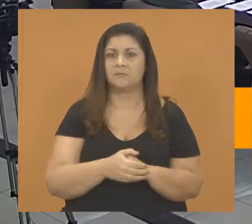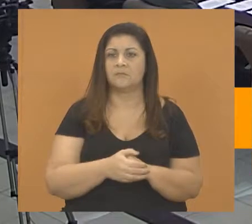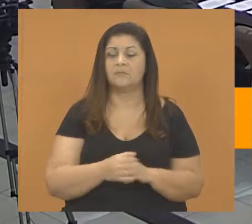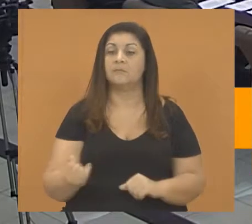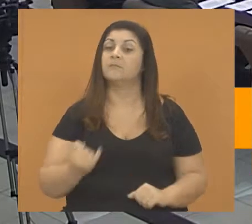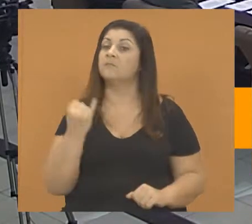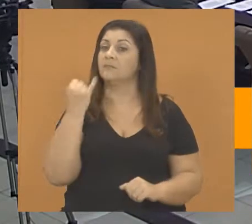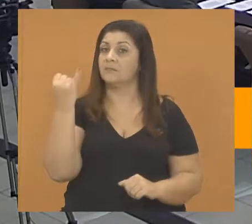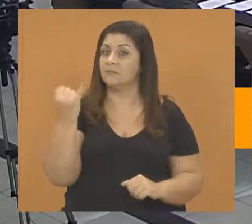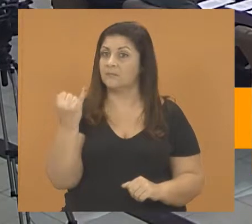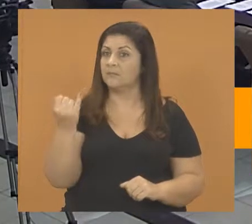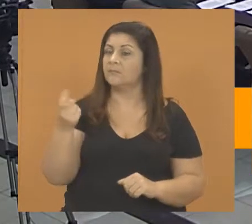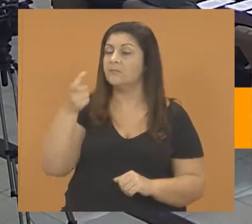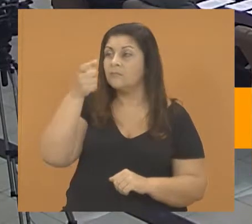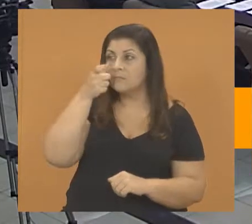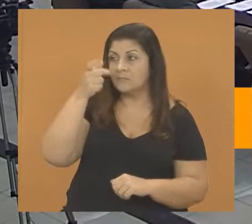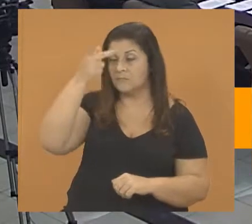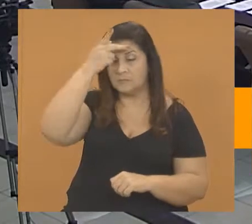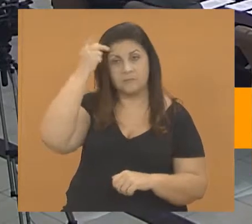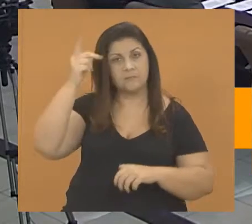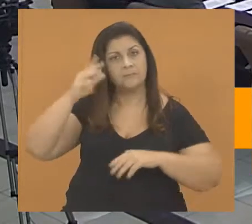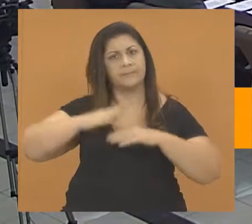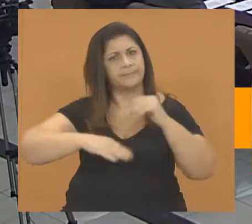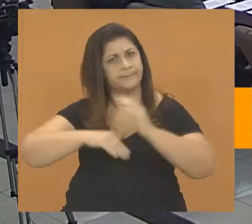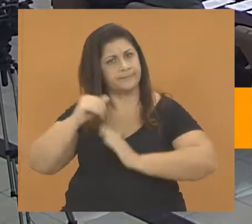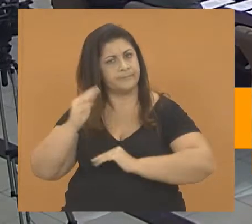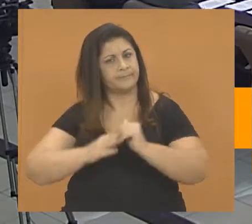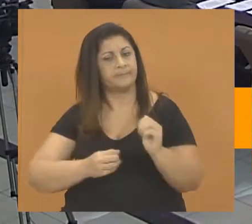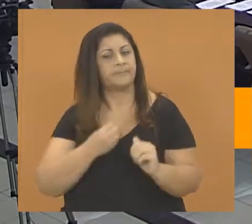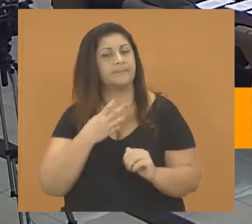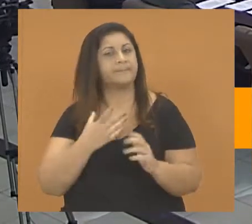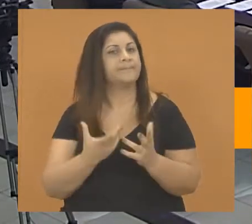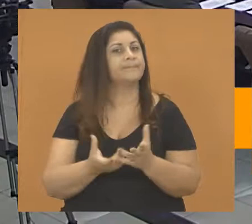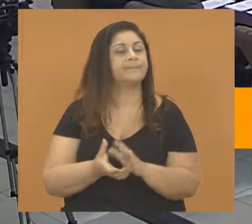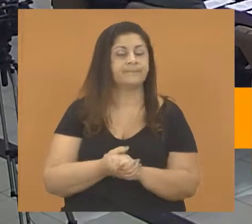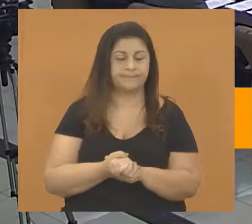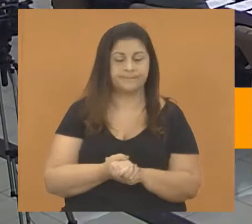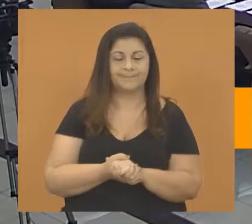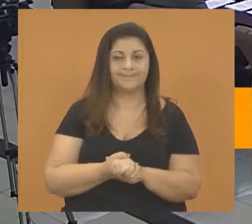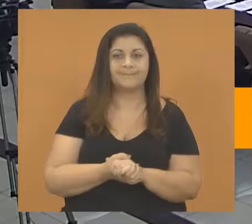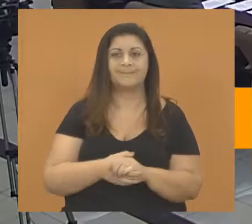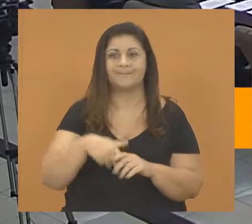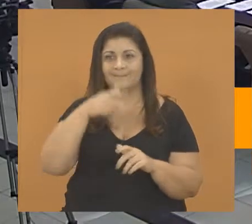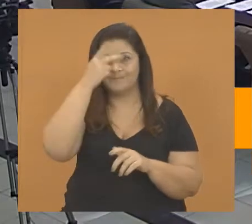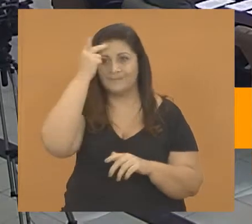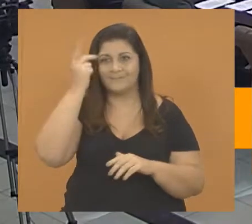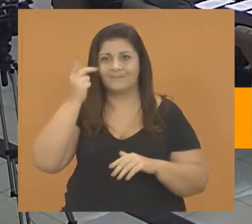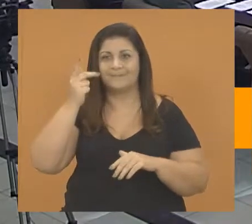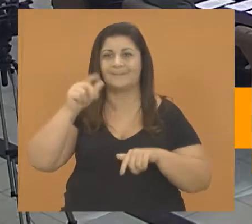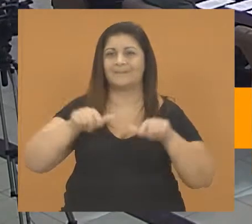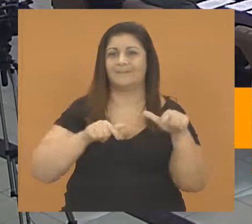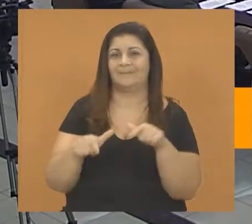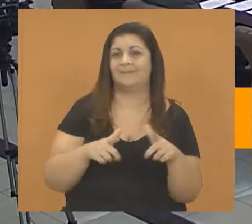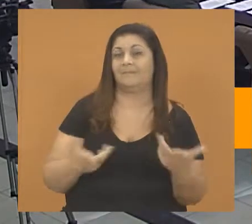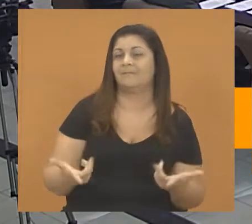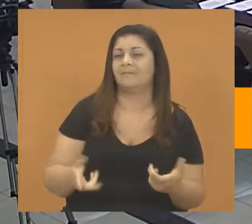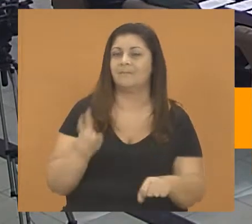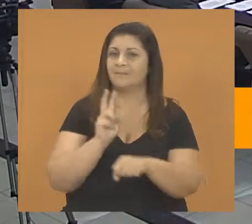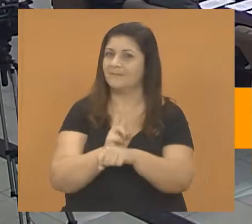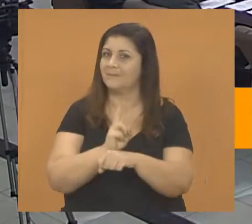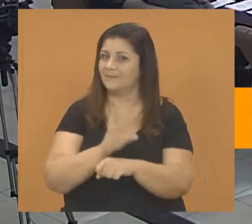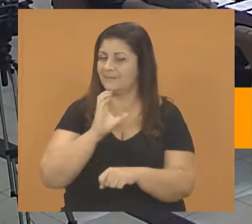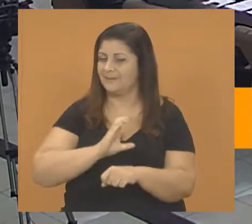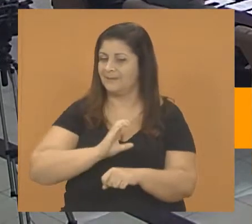do servidor público é que tendo em vista são os trabalhadores que trabalham aí que mantém a nossa cidade